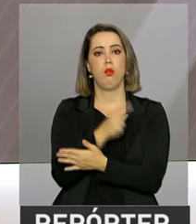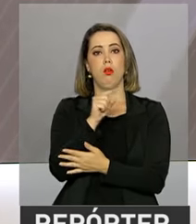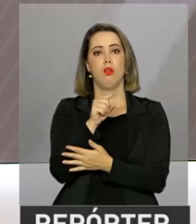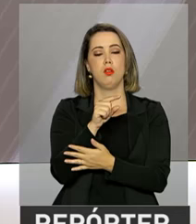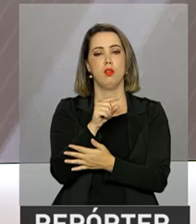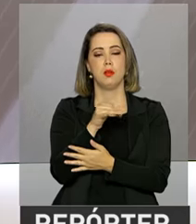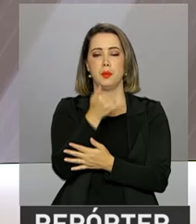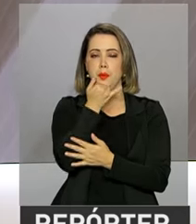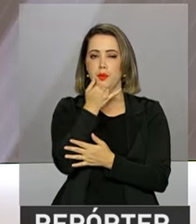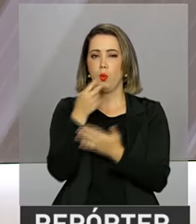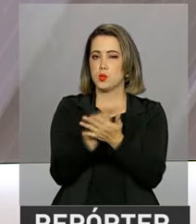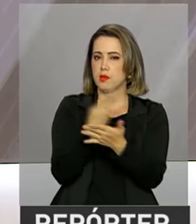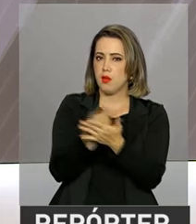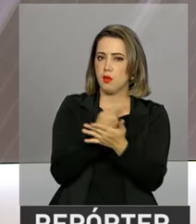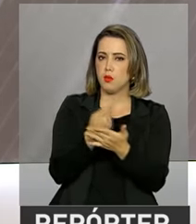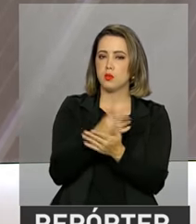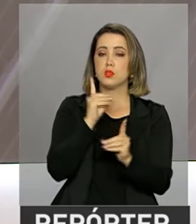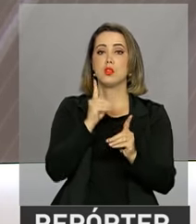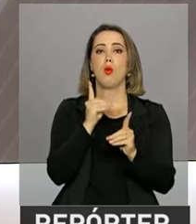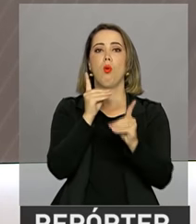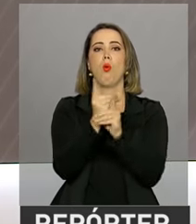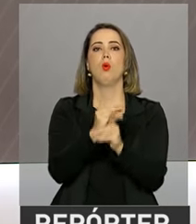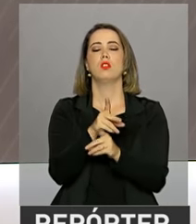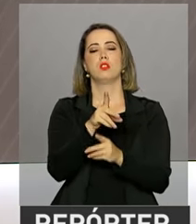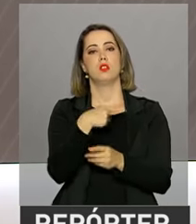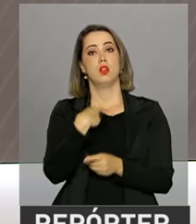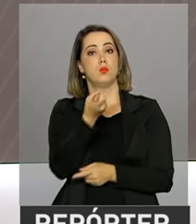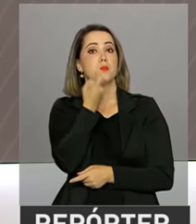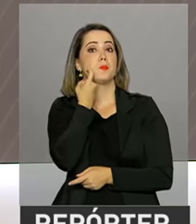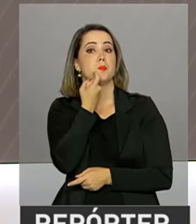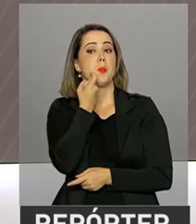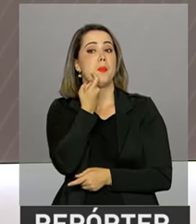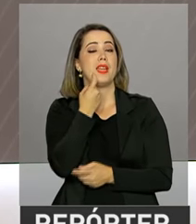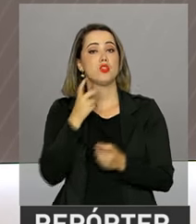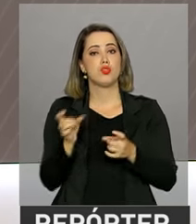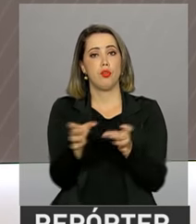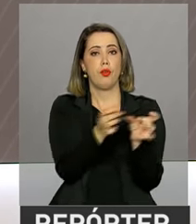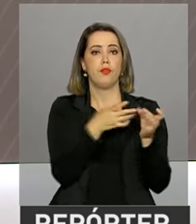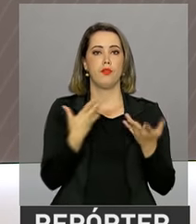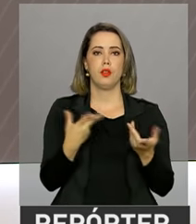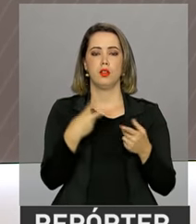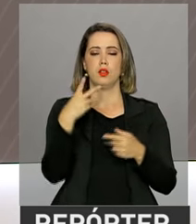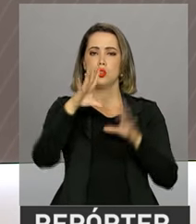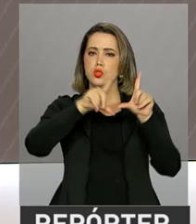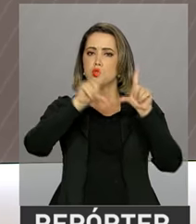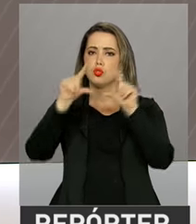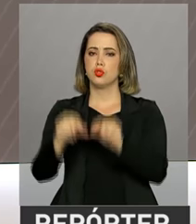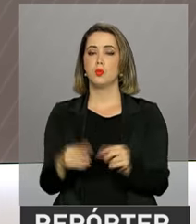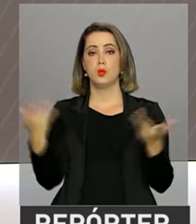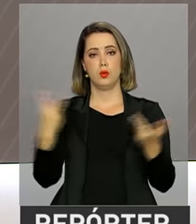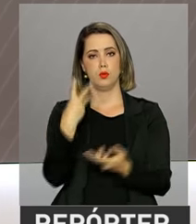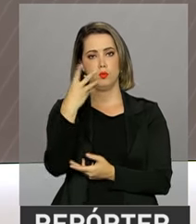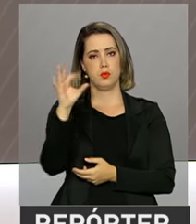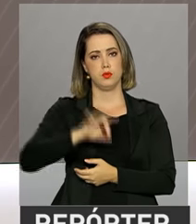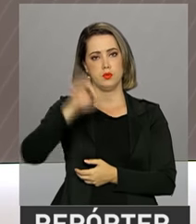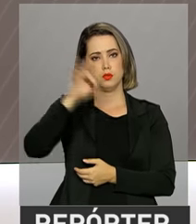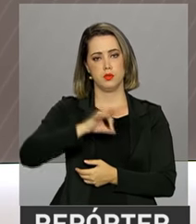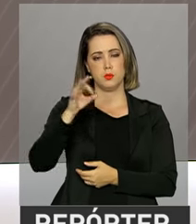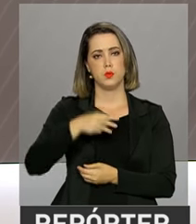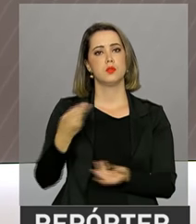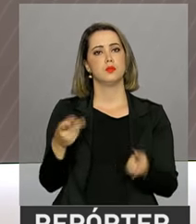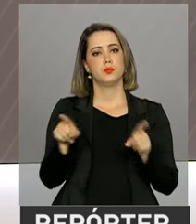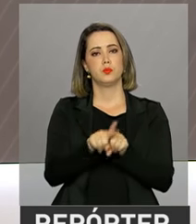caíram de 23 para 3% o levantamento é do ministério da agricultura pecuária e abastecimento que